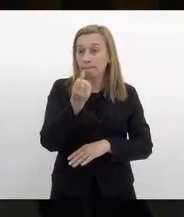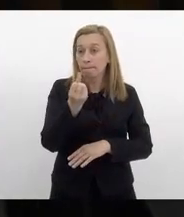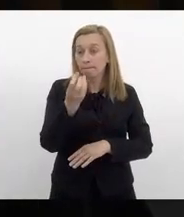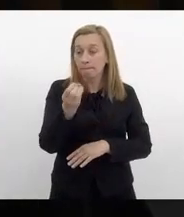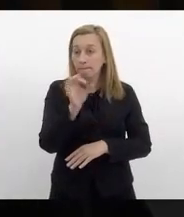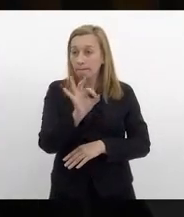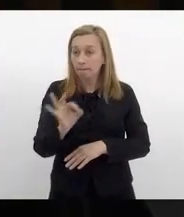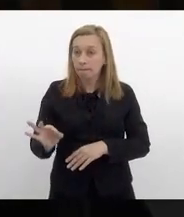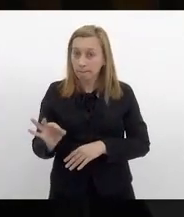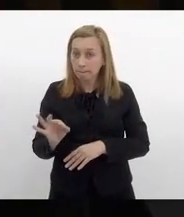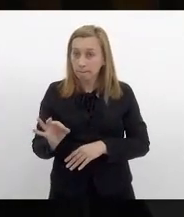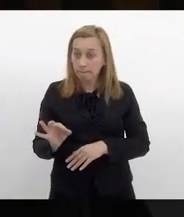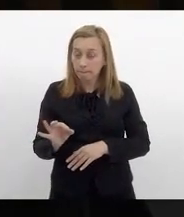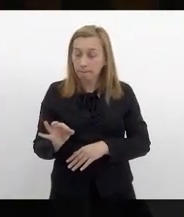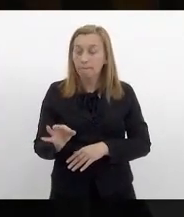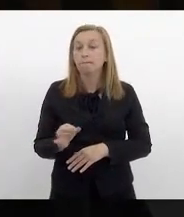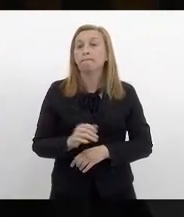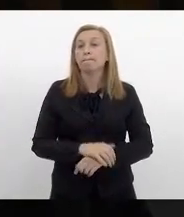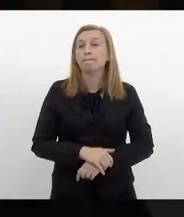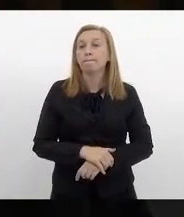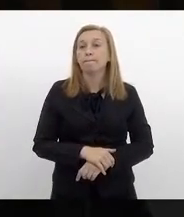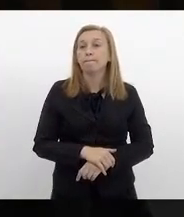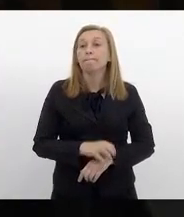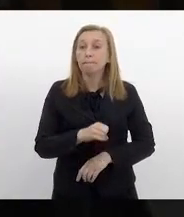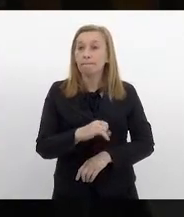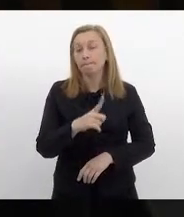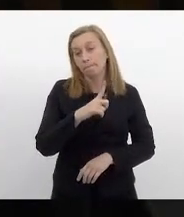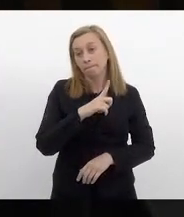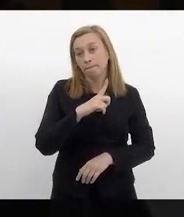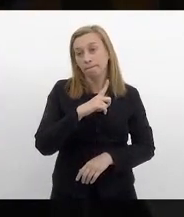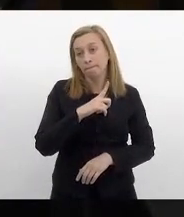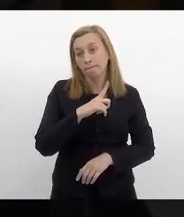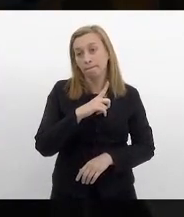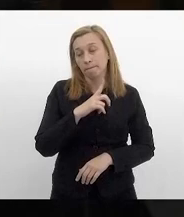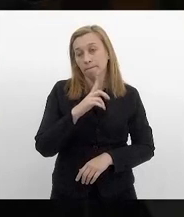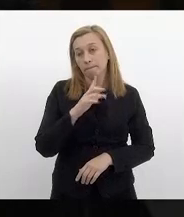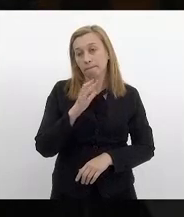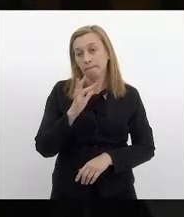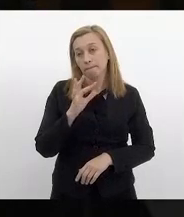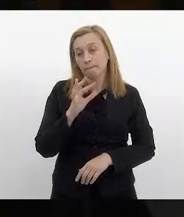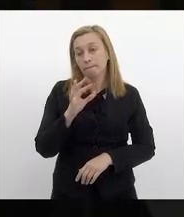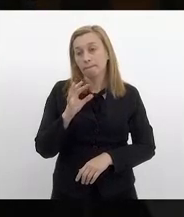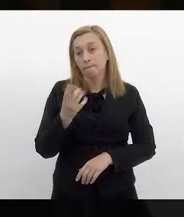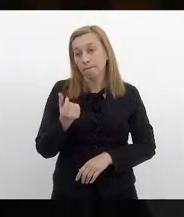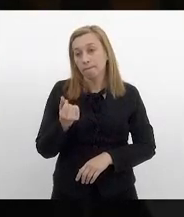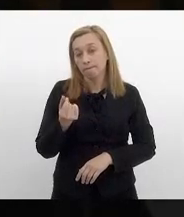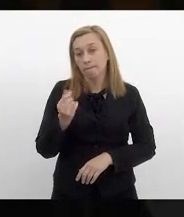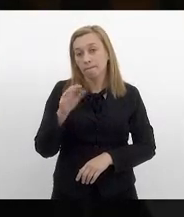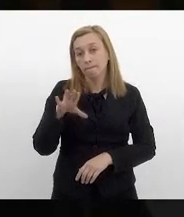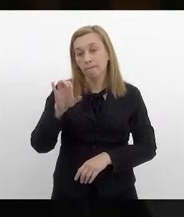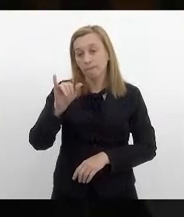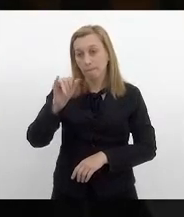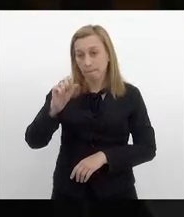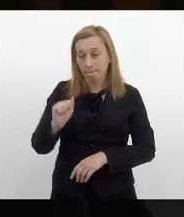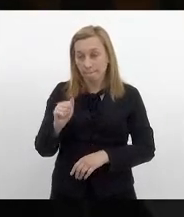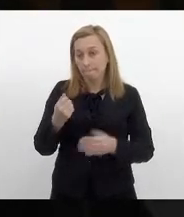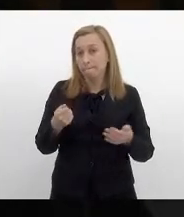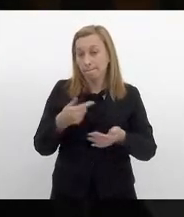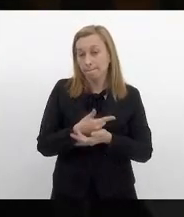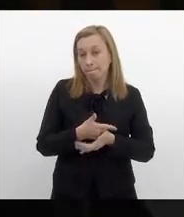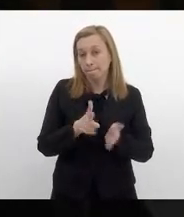da receita corrente líquida e se tiver fluxo de caixa. Isso vale até para pagar a